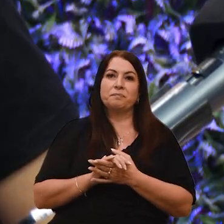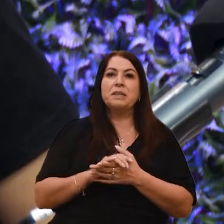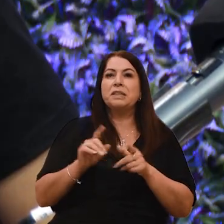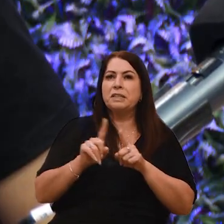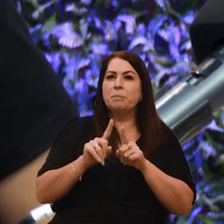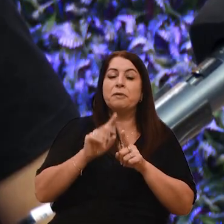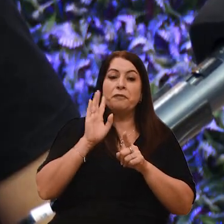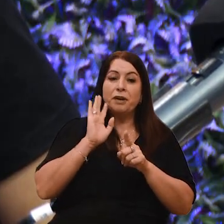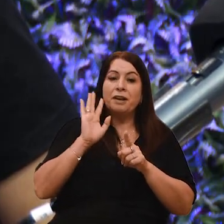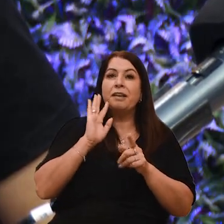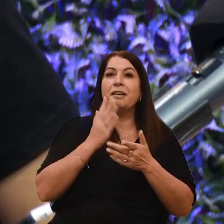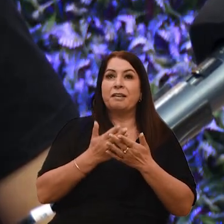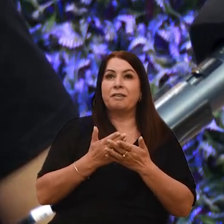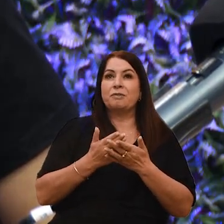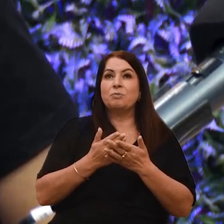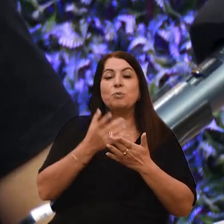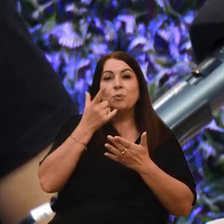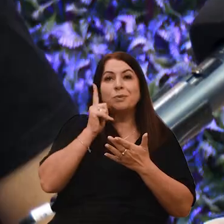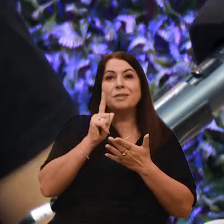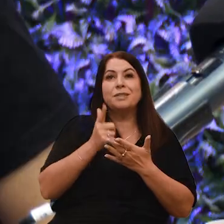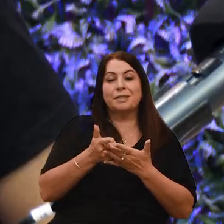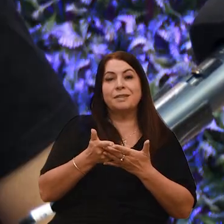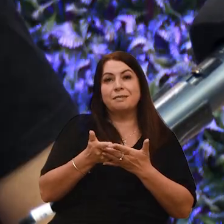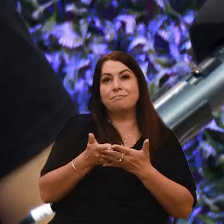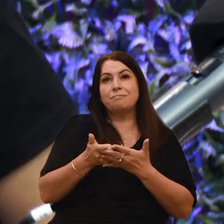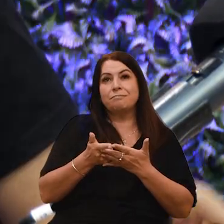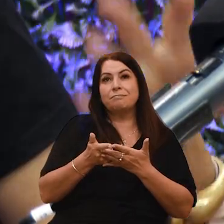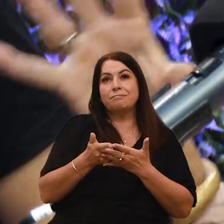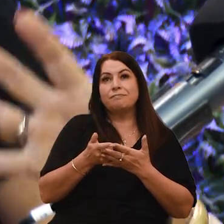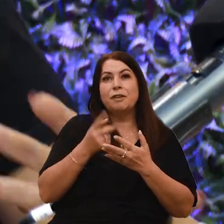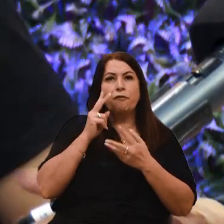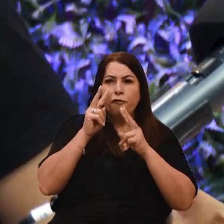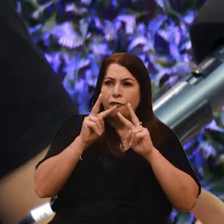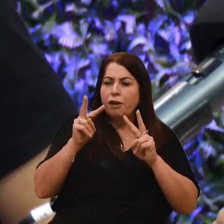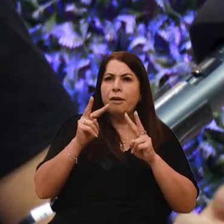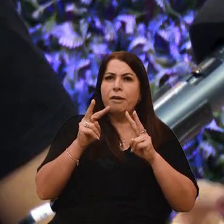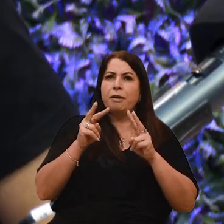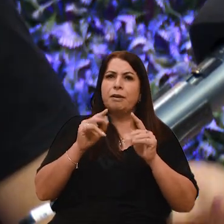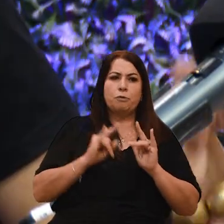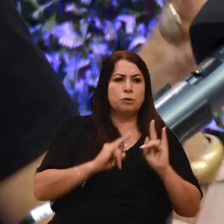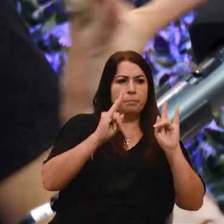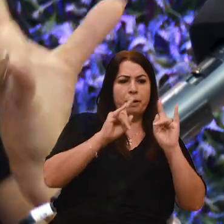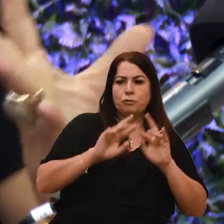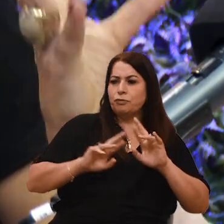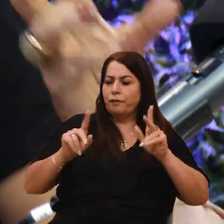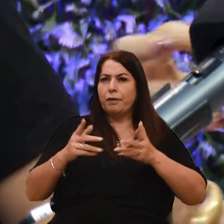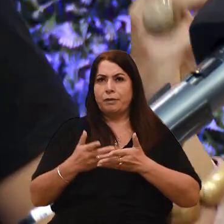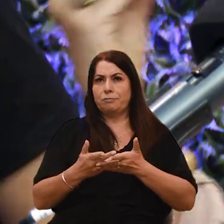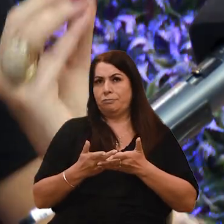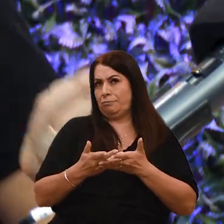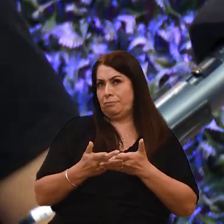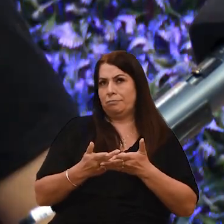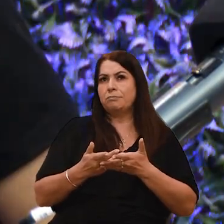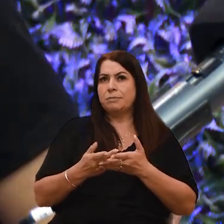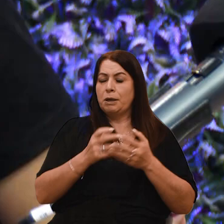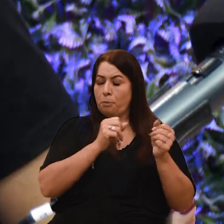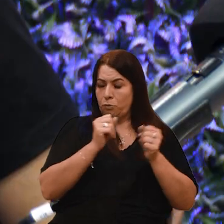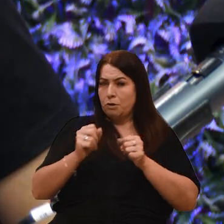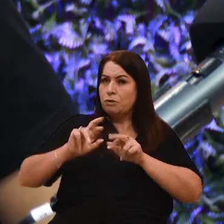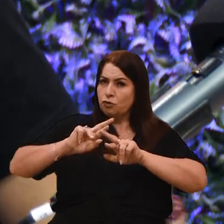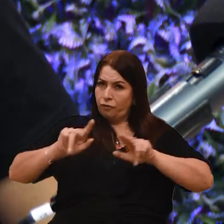também foi legal porque eles conseguiram ver que são prédios diferentes e, enfim,